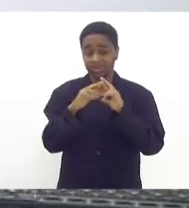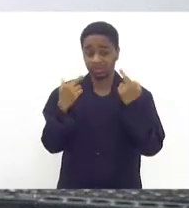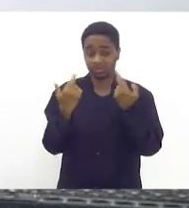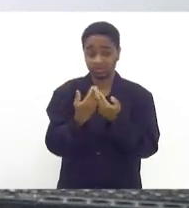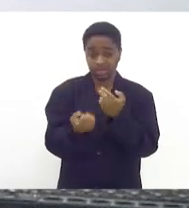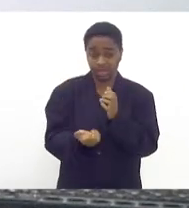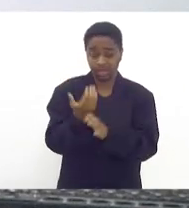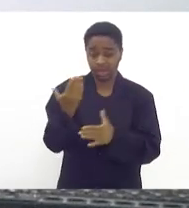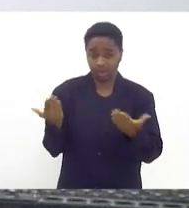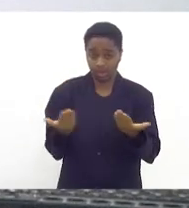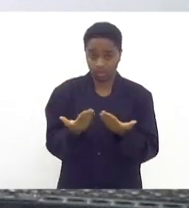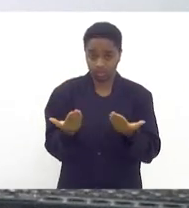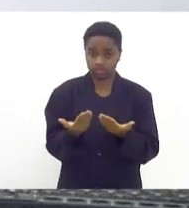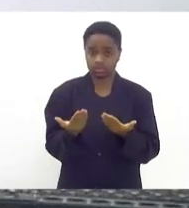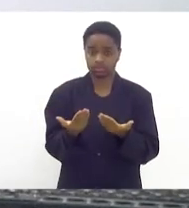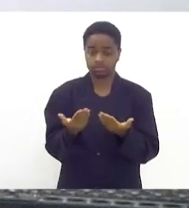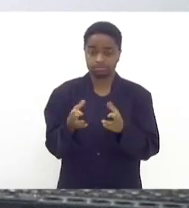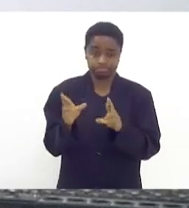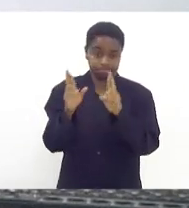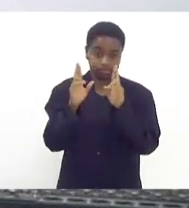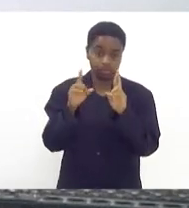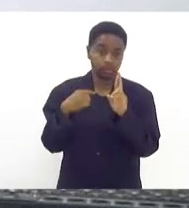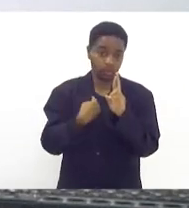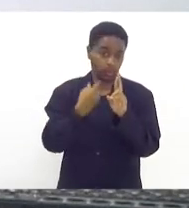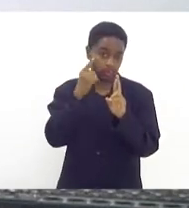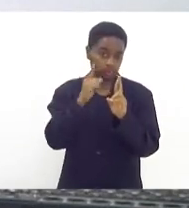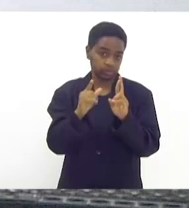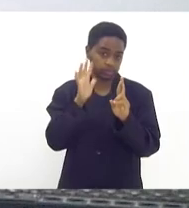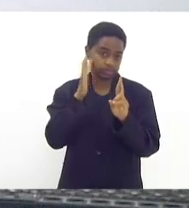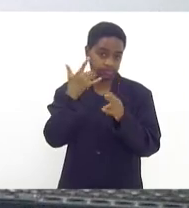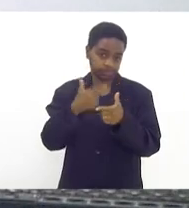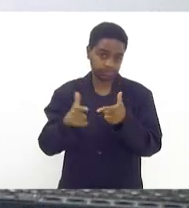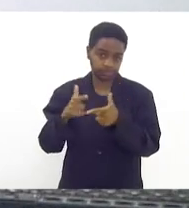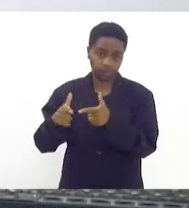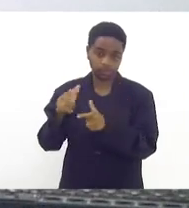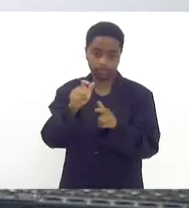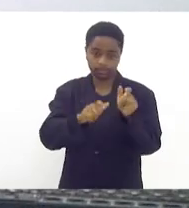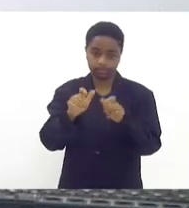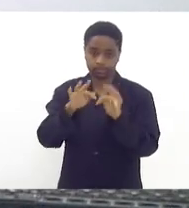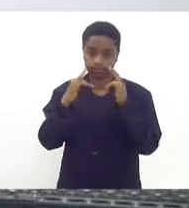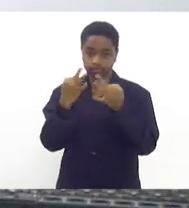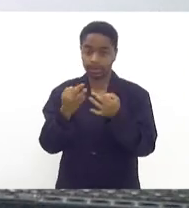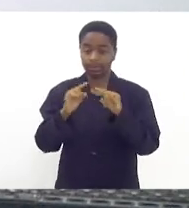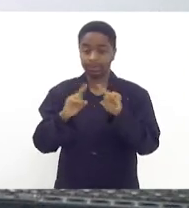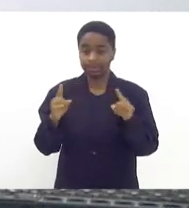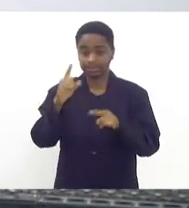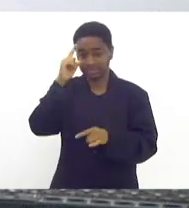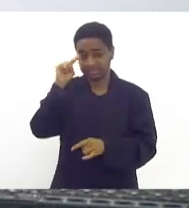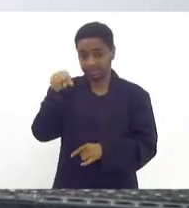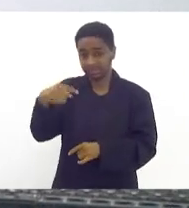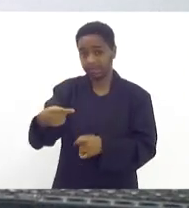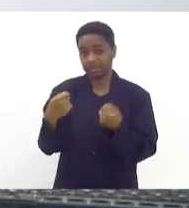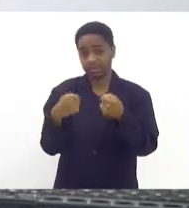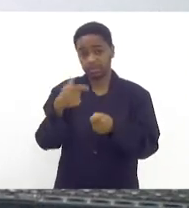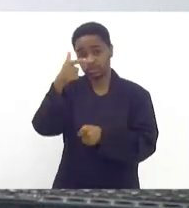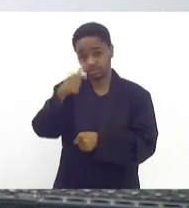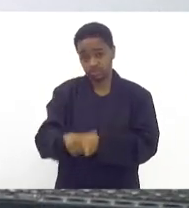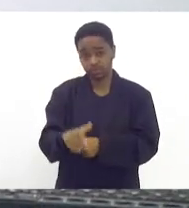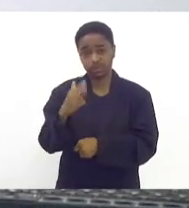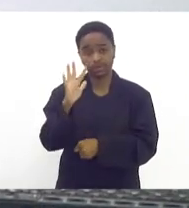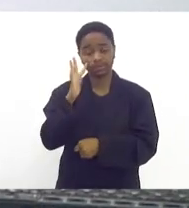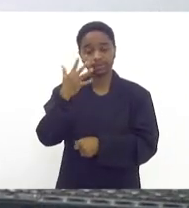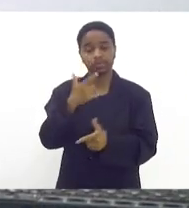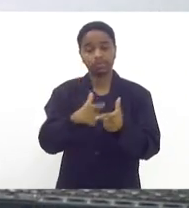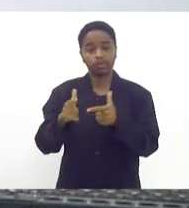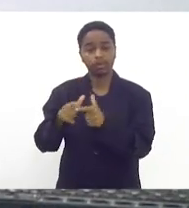aqui Fred se Deus quiser a gente vai ter sucesso em resolver o problema dessas famílias mas semana que vem a gente vai precisar fazer outra audiência pública para resolver problema